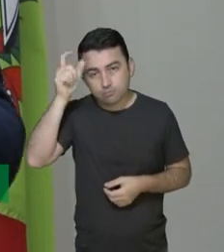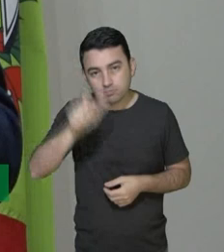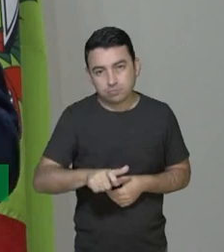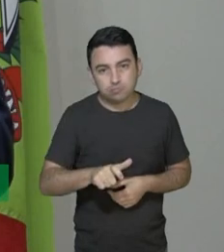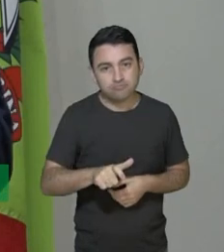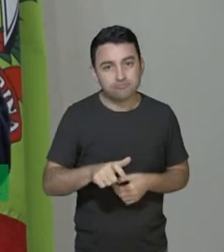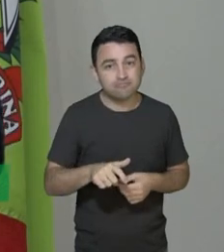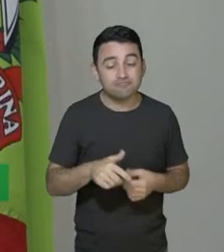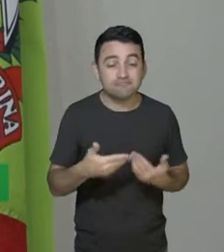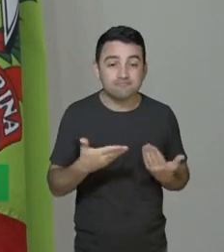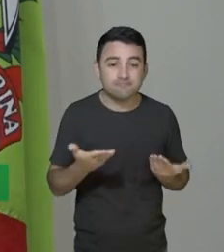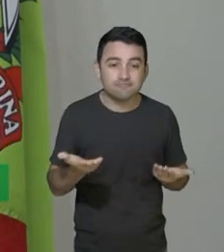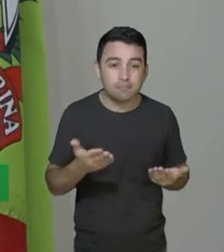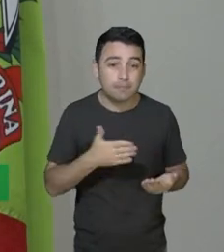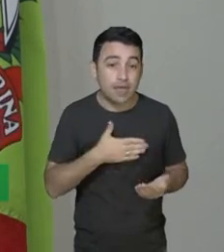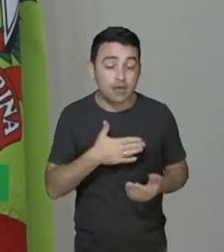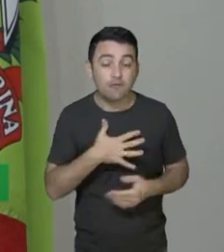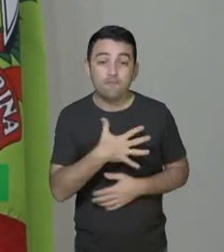destino,